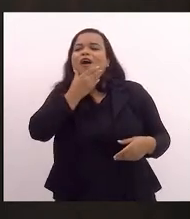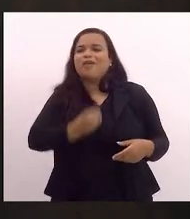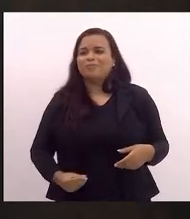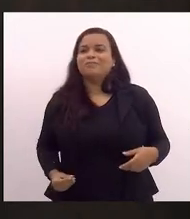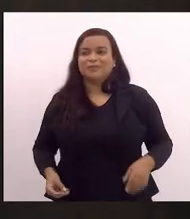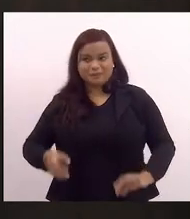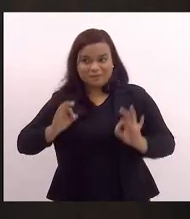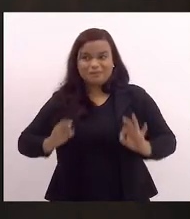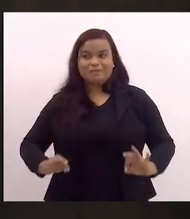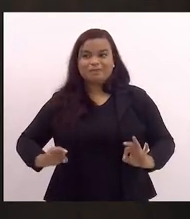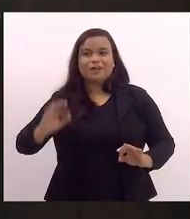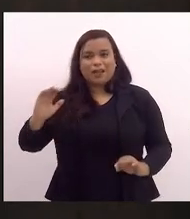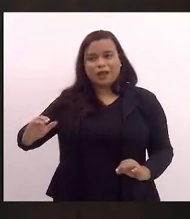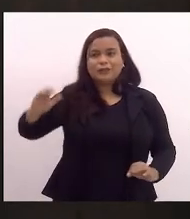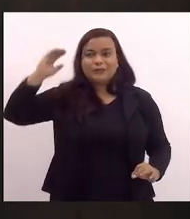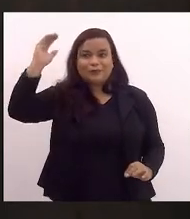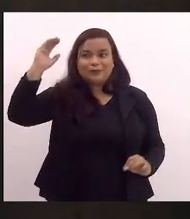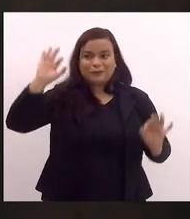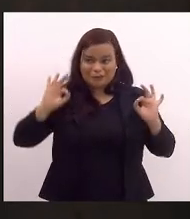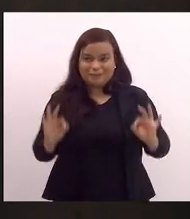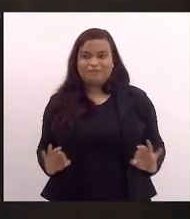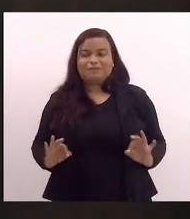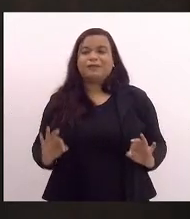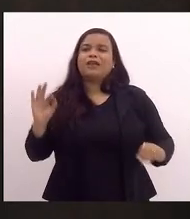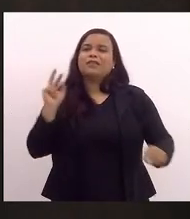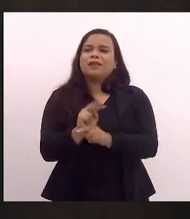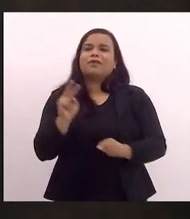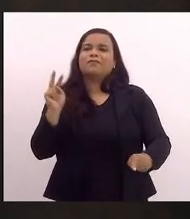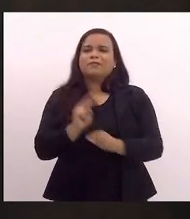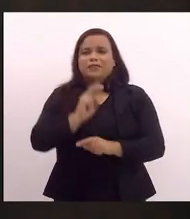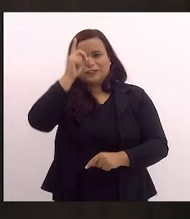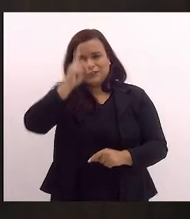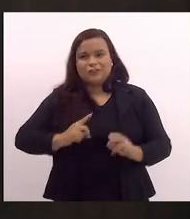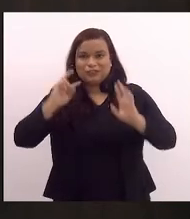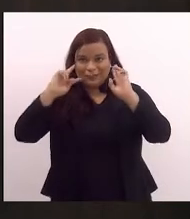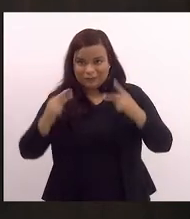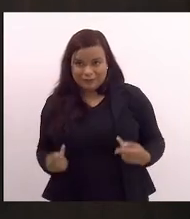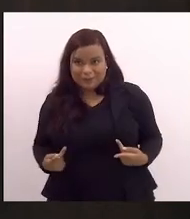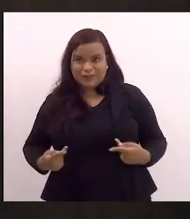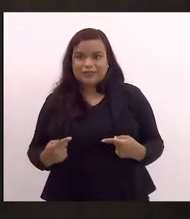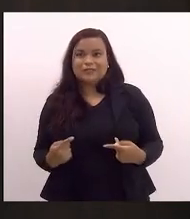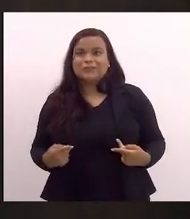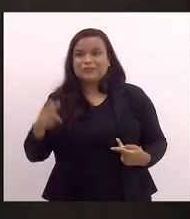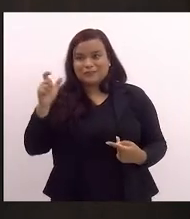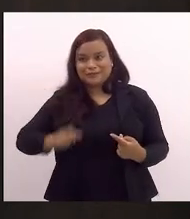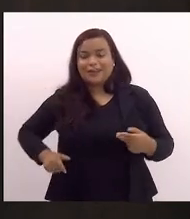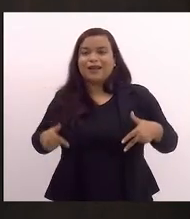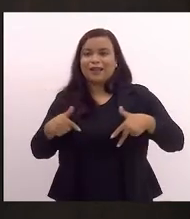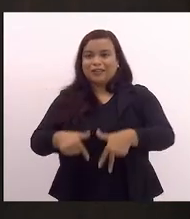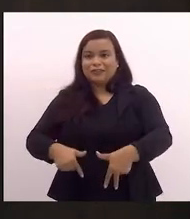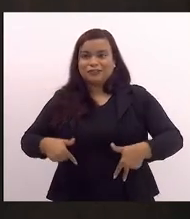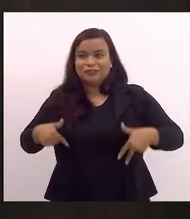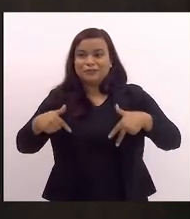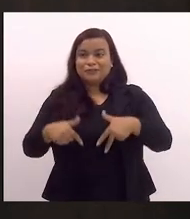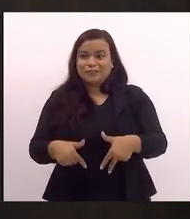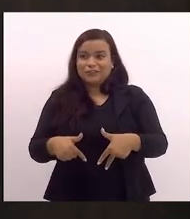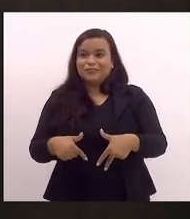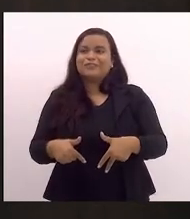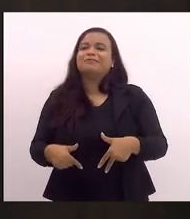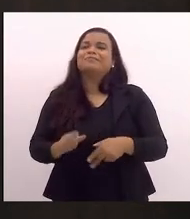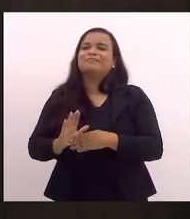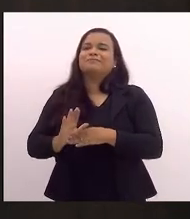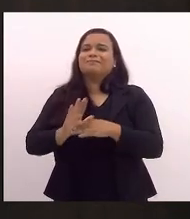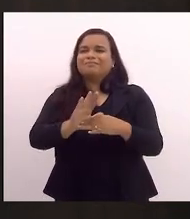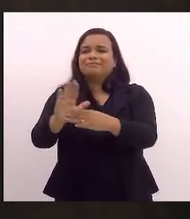agora feito adulto, agora feito defensor de direitos humanos, virou um ativista da causa, virou um